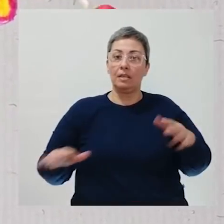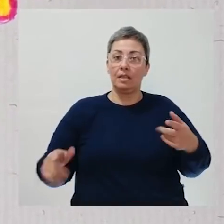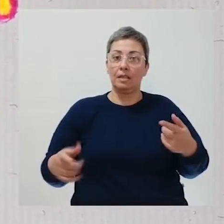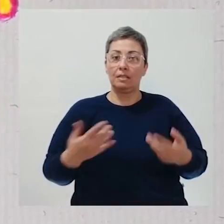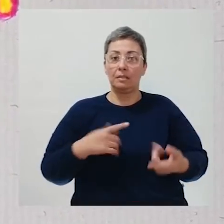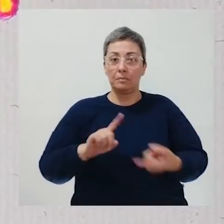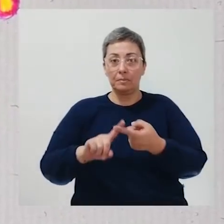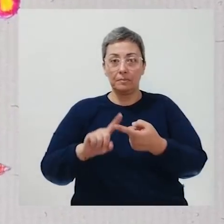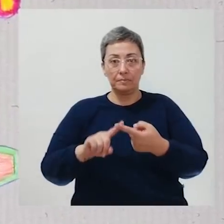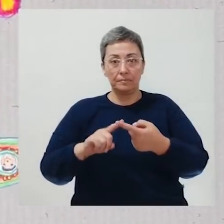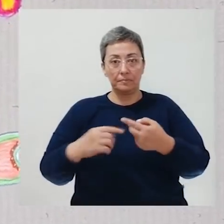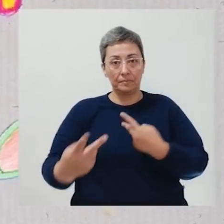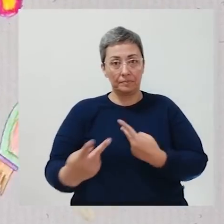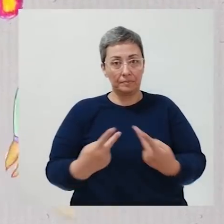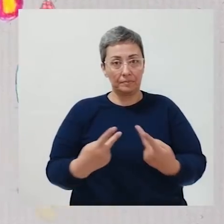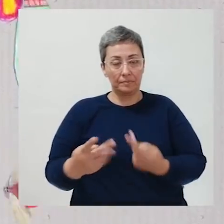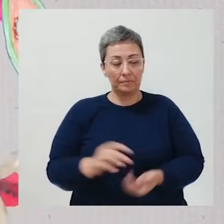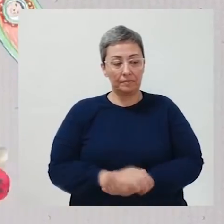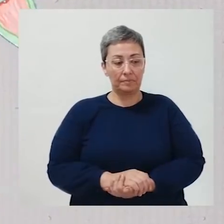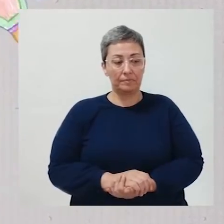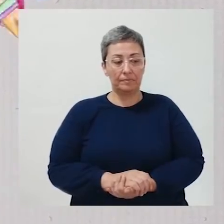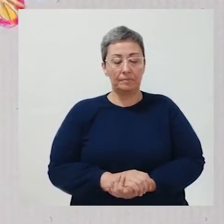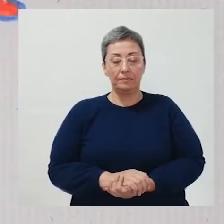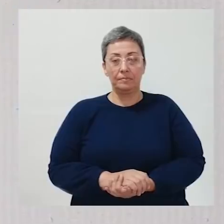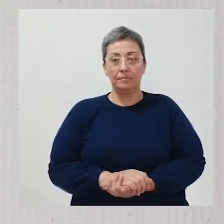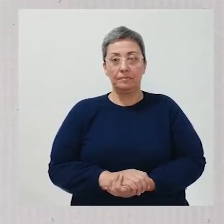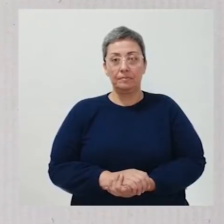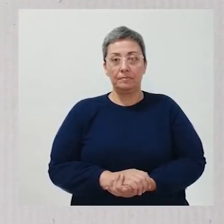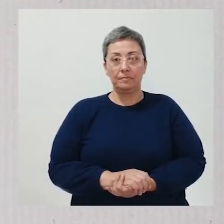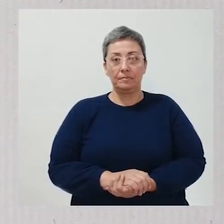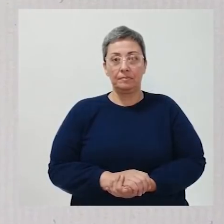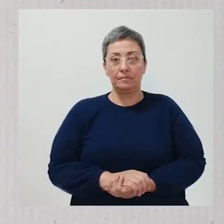De criança para criança.